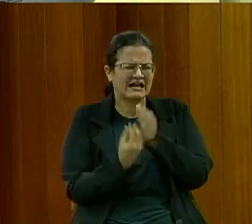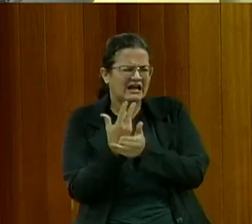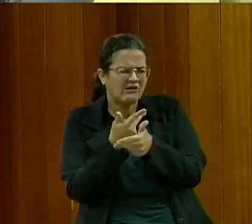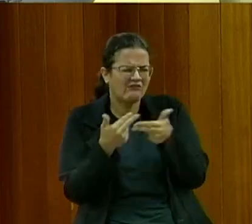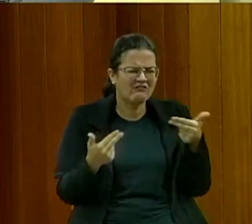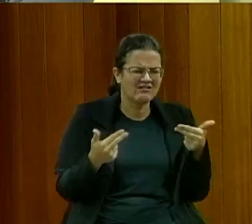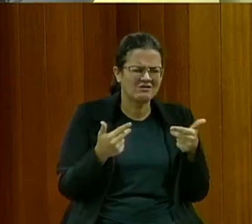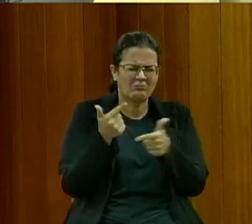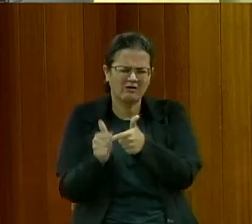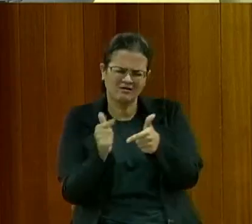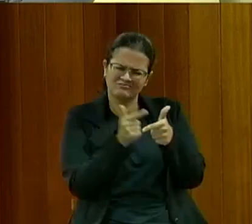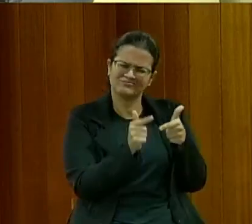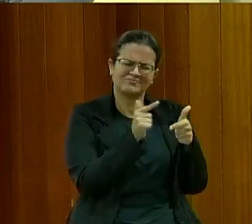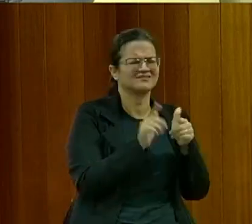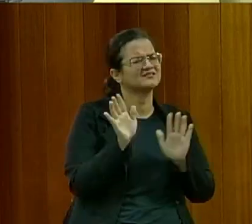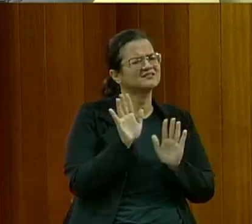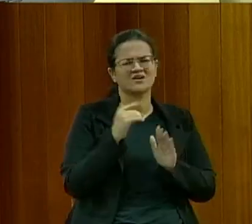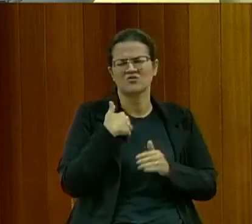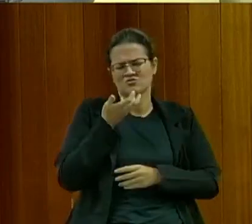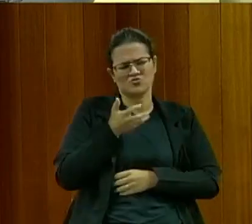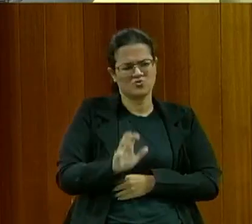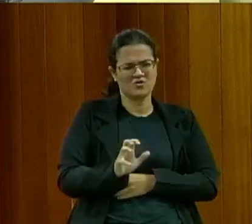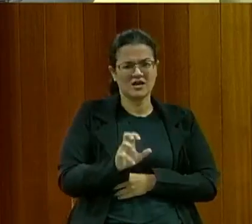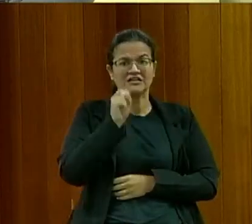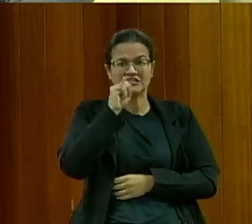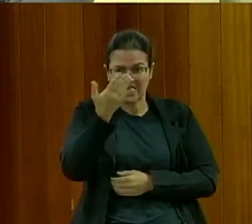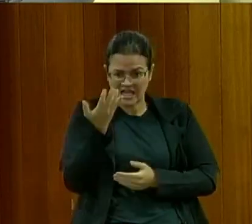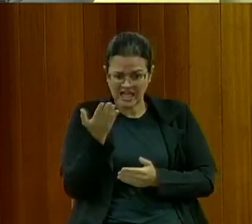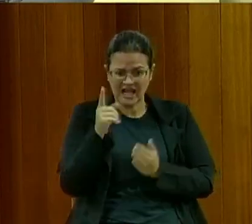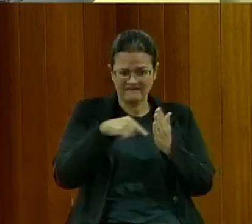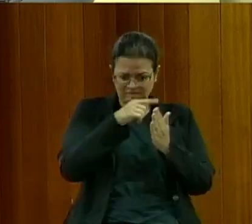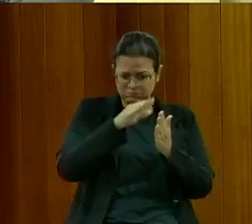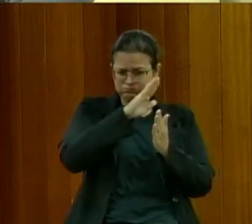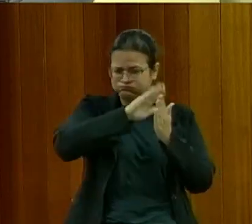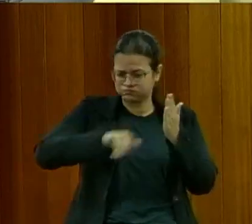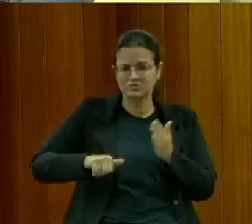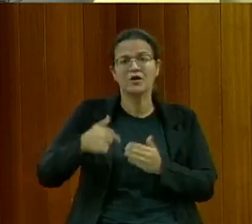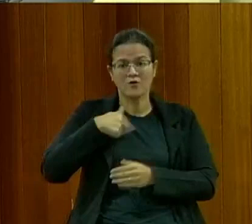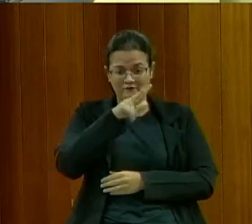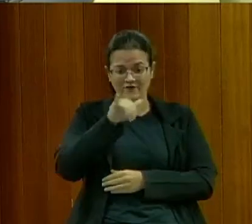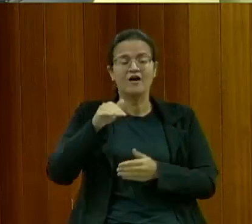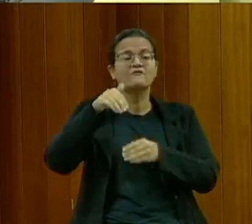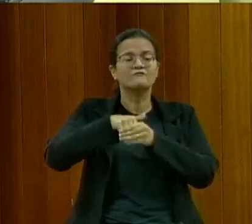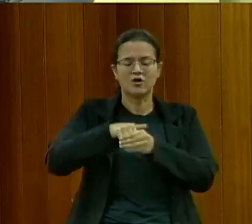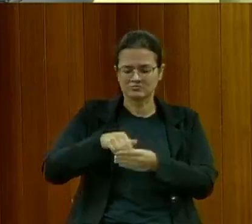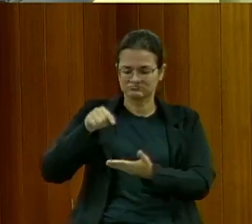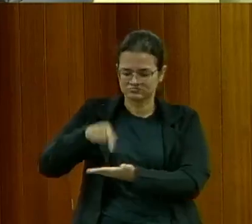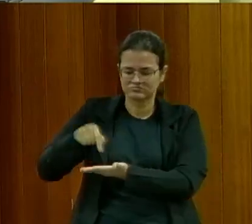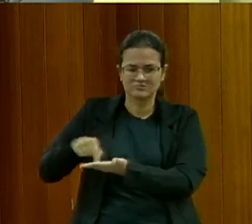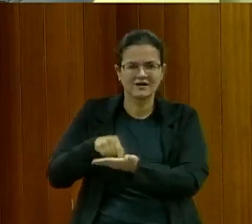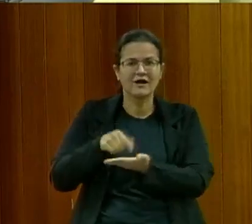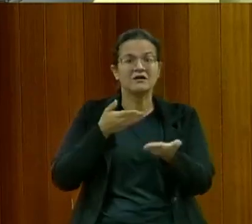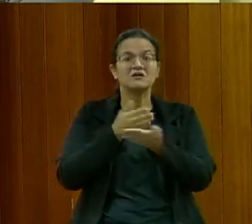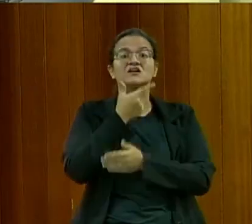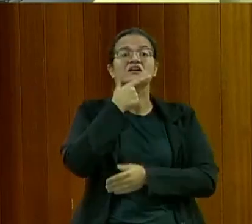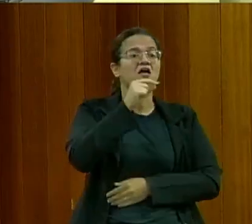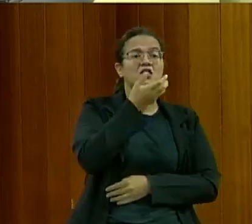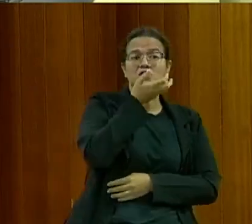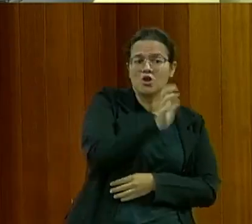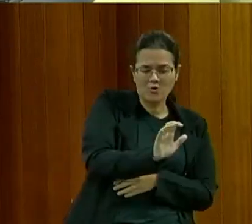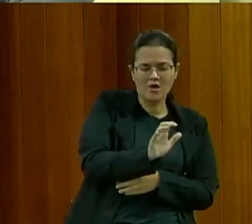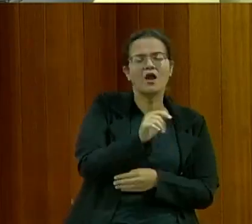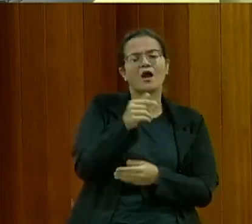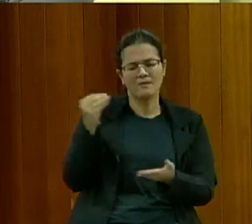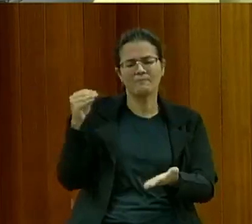que eu quero. Se quiser derrubar, derruba, eu vou votar no painel eletrônico. Quem falar que não quer, vai botar ali, ó, eu não quero homenagear o Willis. É direito, cada um tem